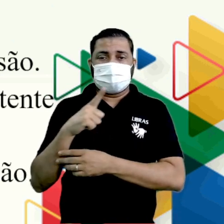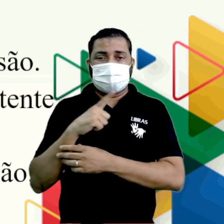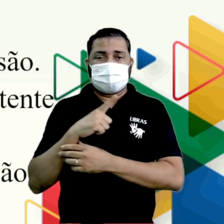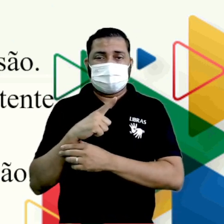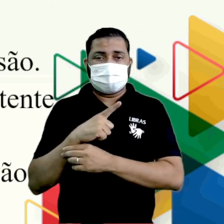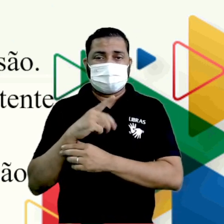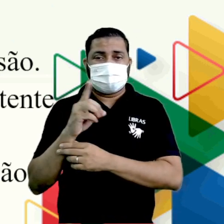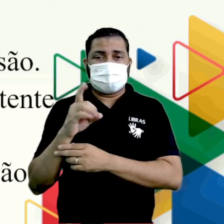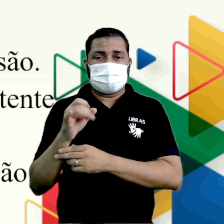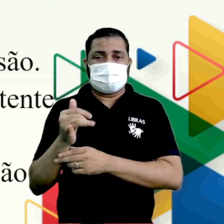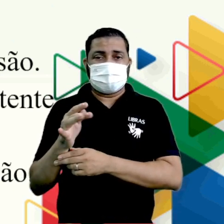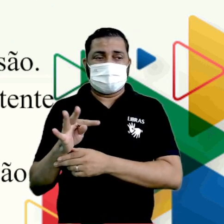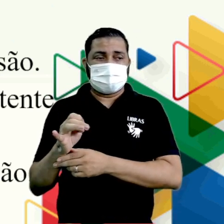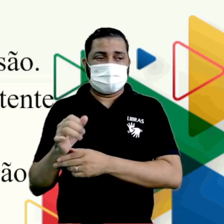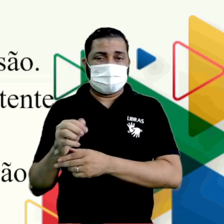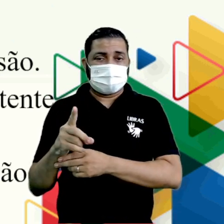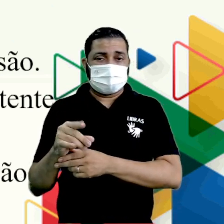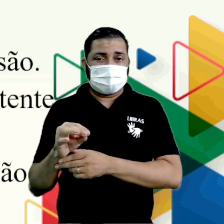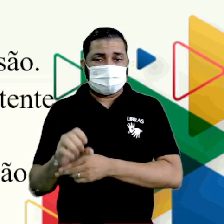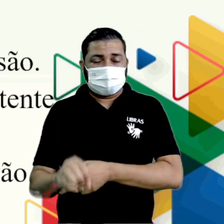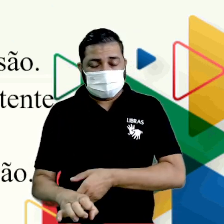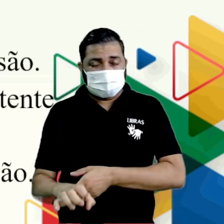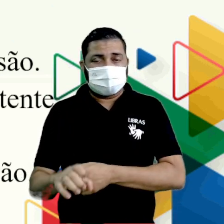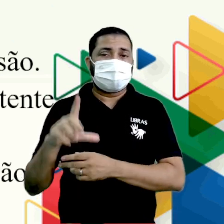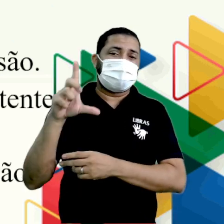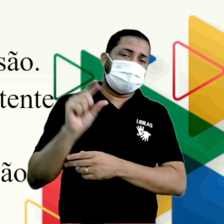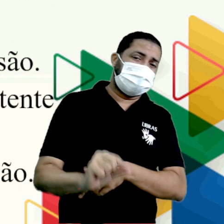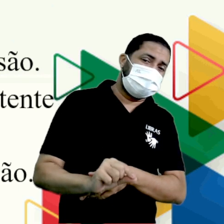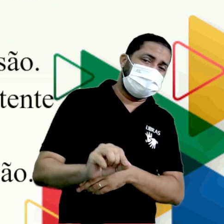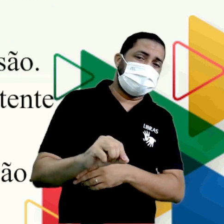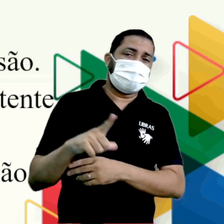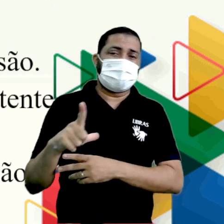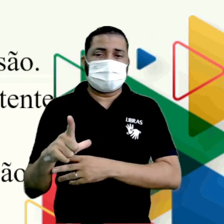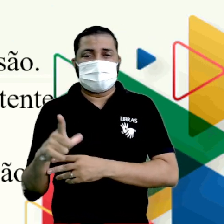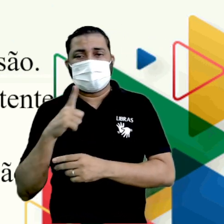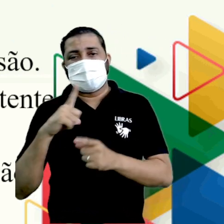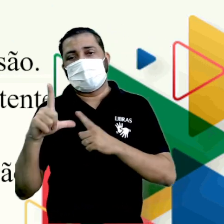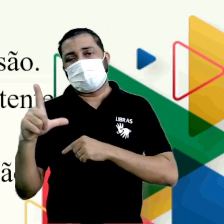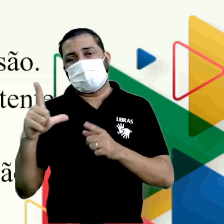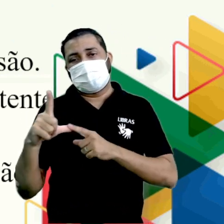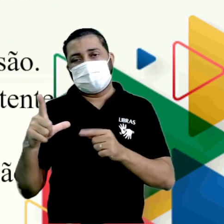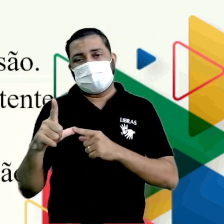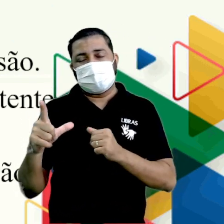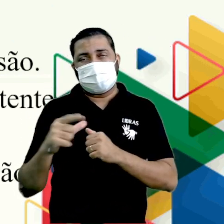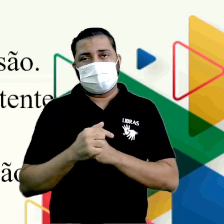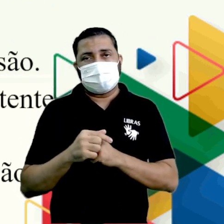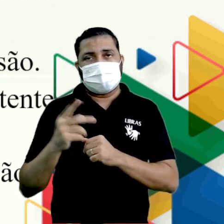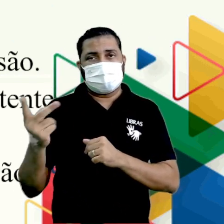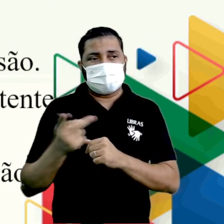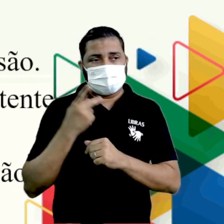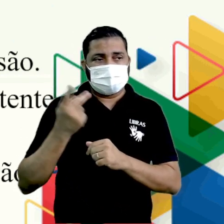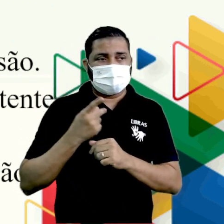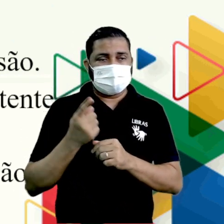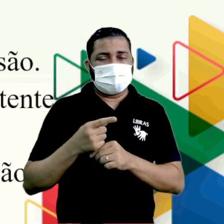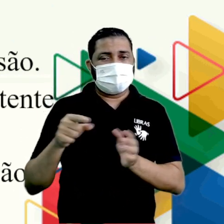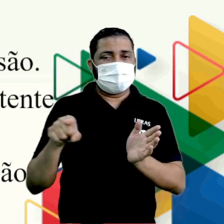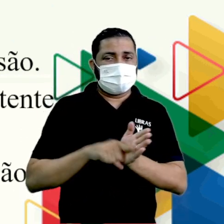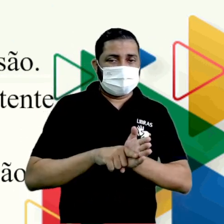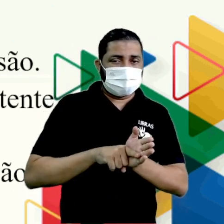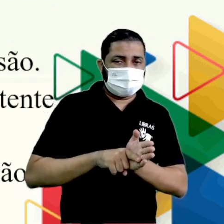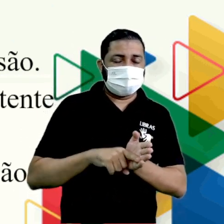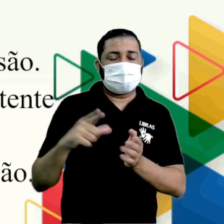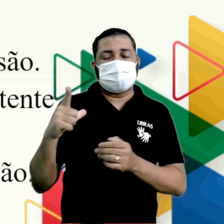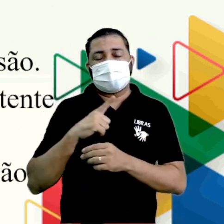a densidade, né? Menor ou maior densidade. Então, tem letras que vai falar, tem alternativas falando que é menor densidade e